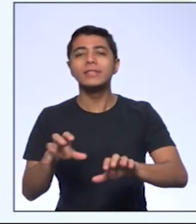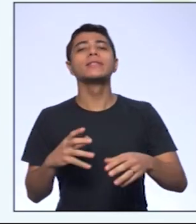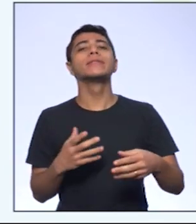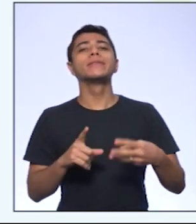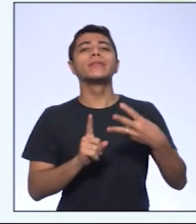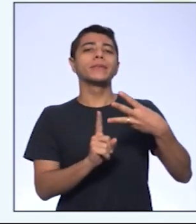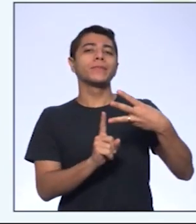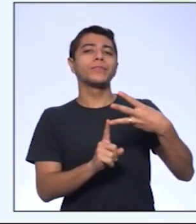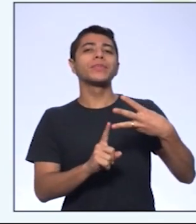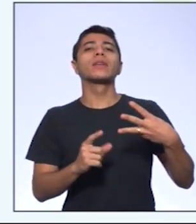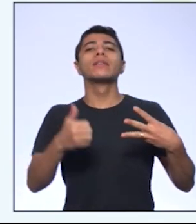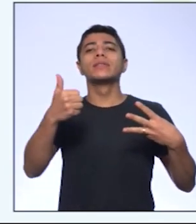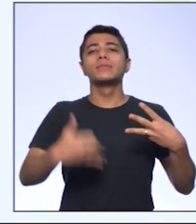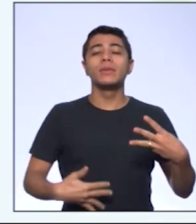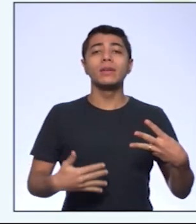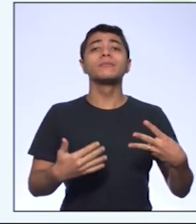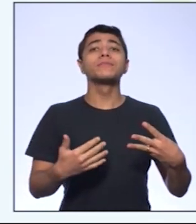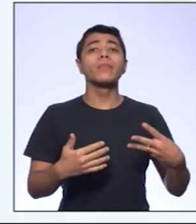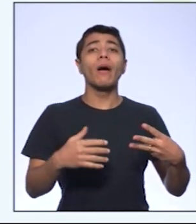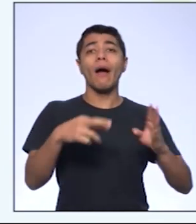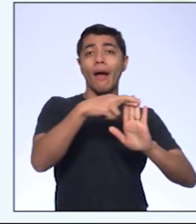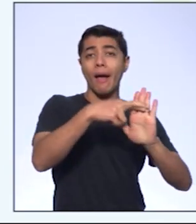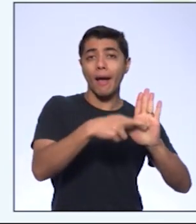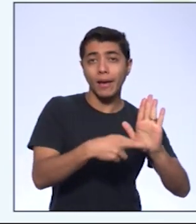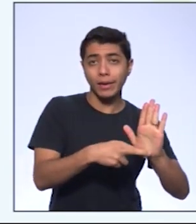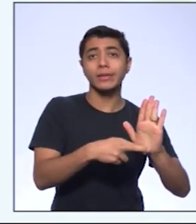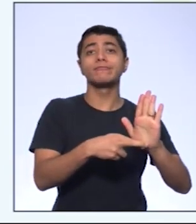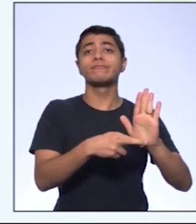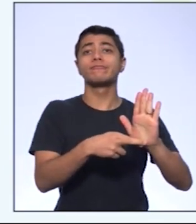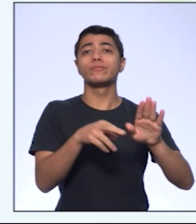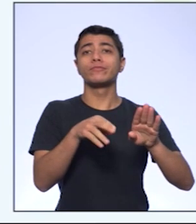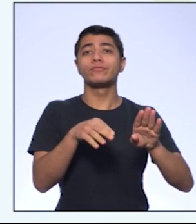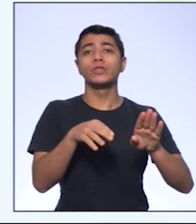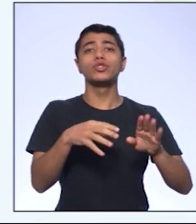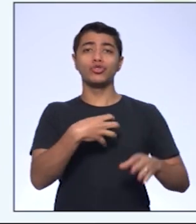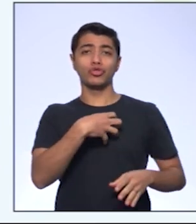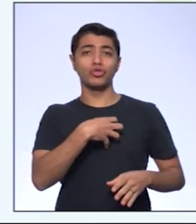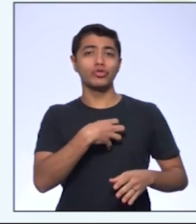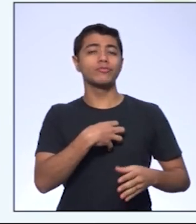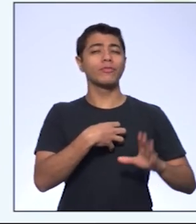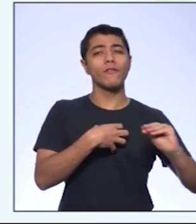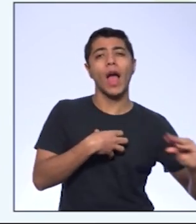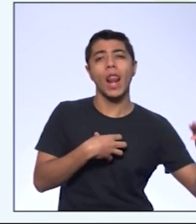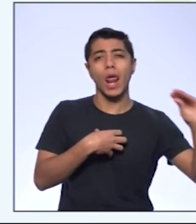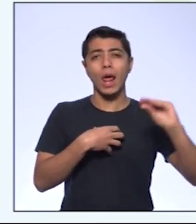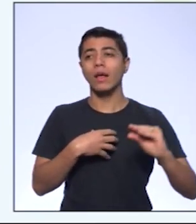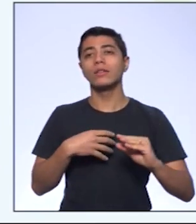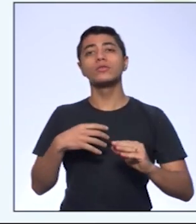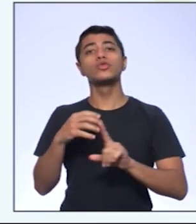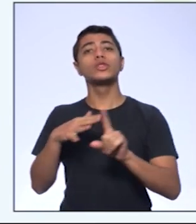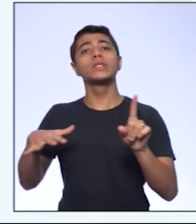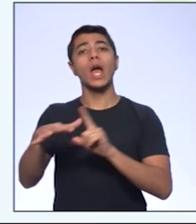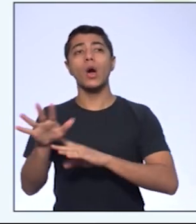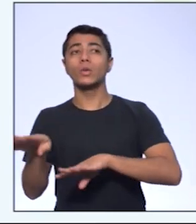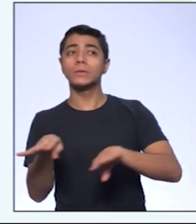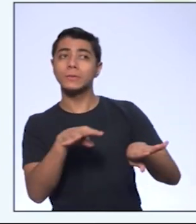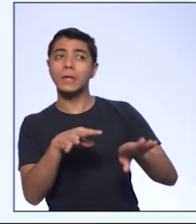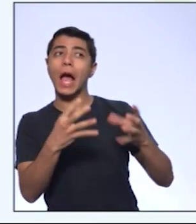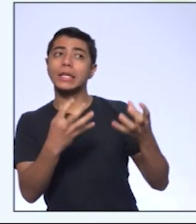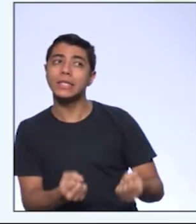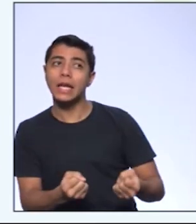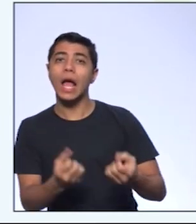que as normas podem ser aprovadas ou não socialmente. Quando ele faz todo esse movimento, ele chama a atenção do leitor para o